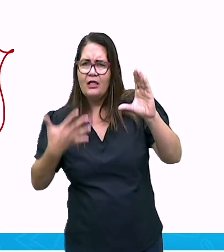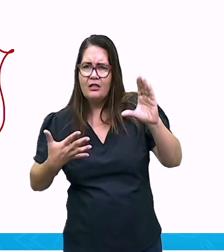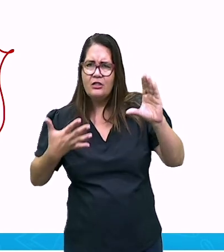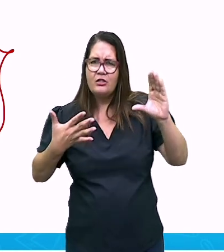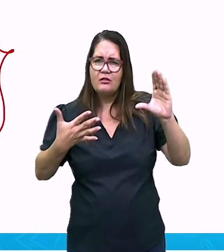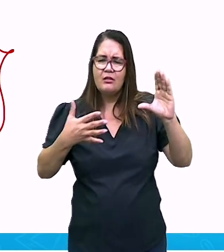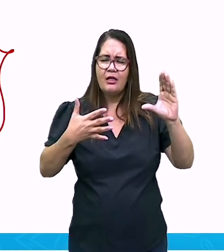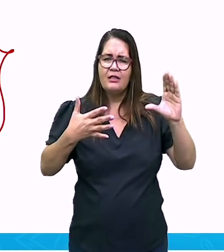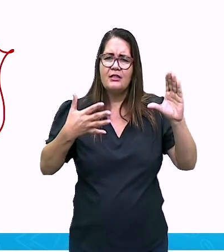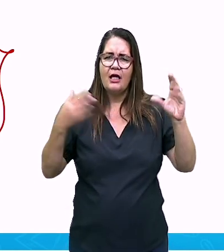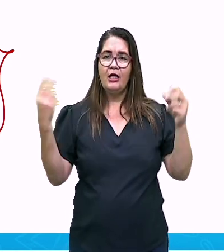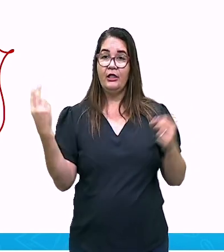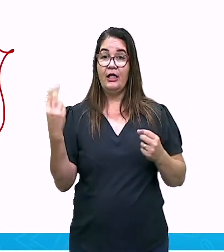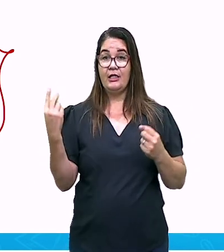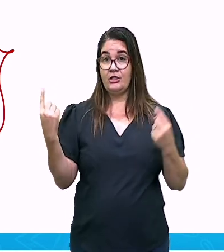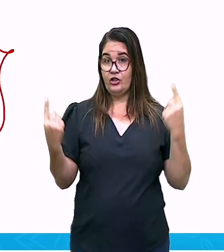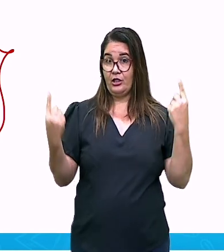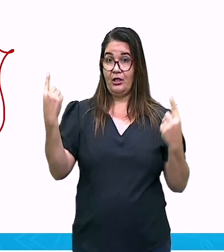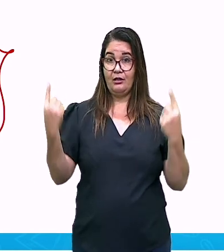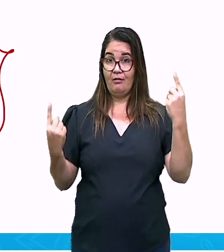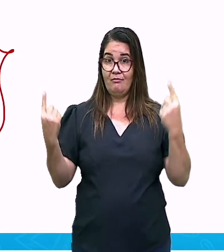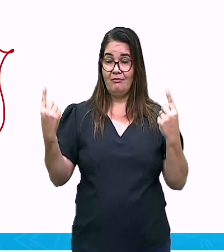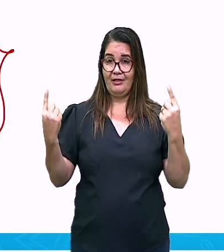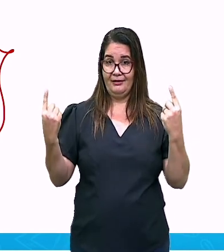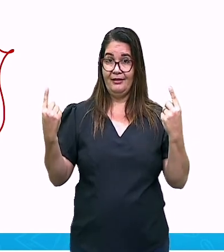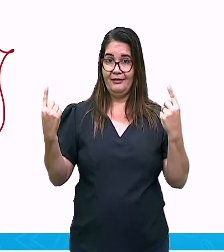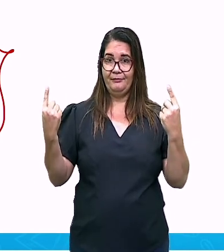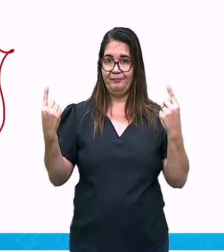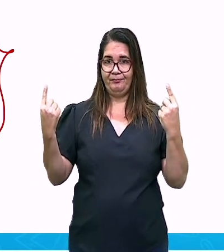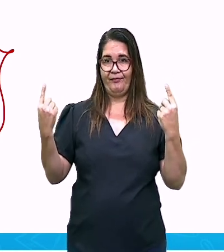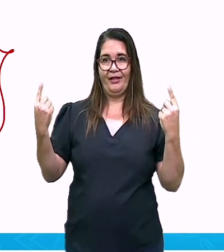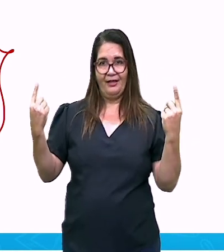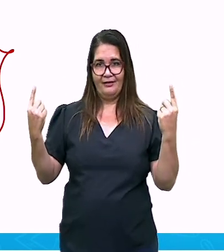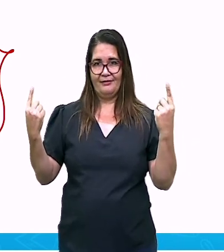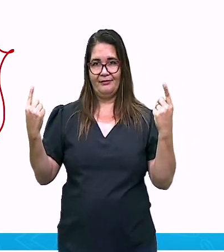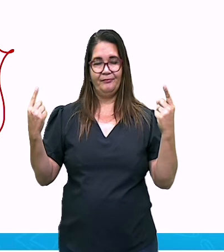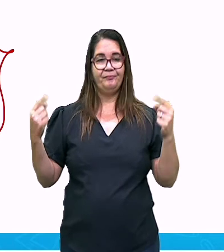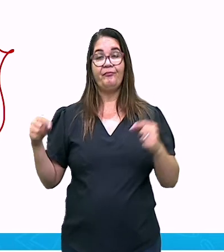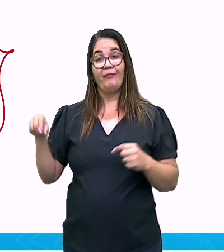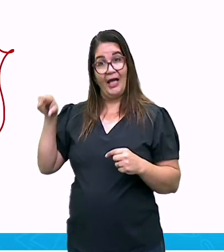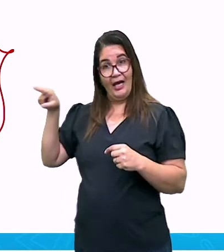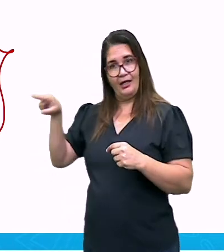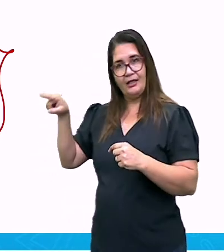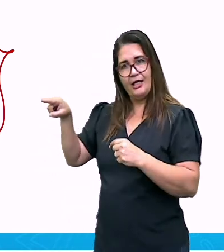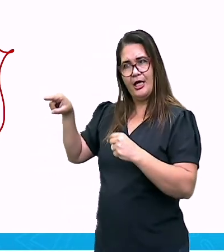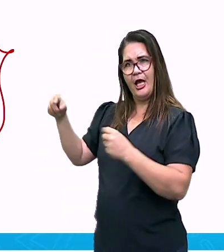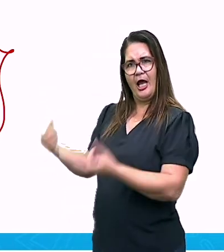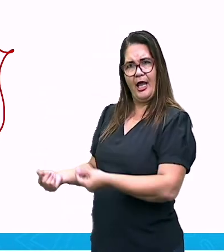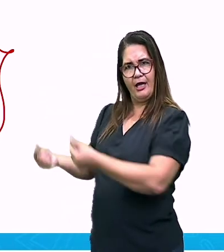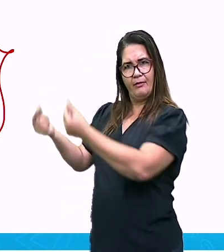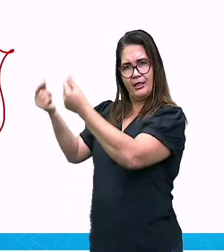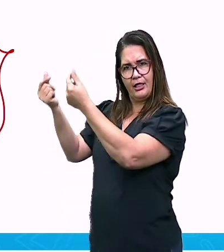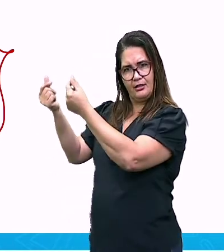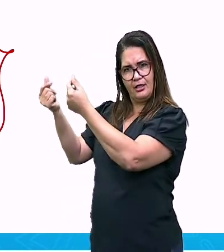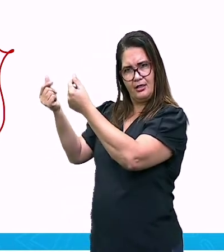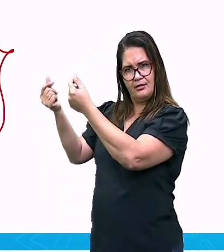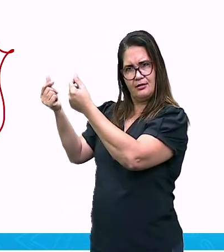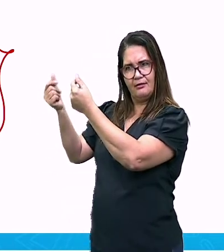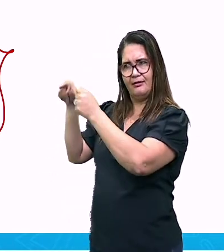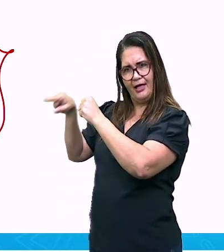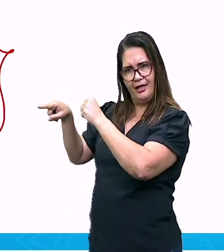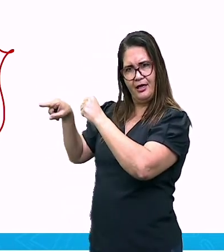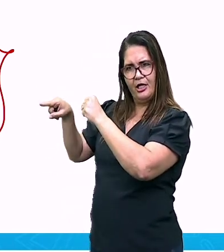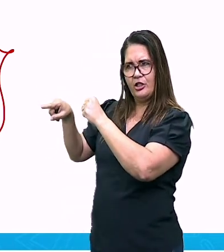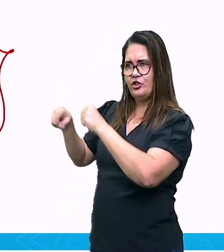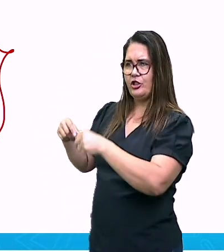espacial, maior dinâmica econômica. Aonde? Na zona urbana. Maior abrangência espacial, ou